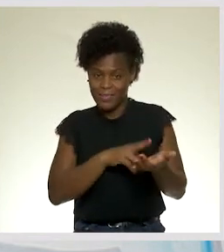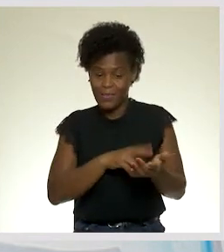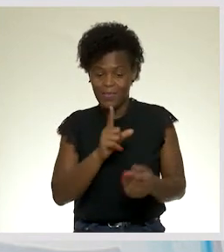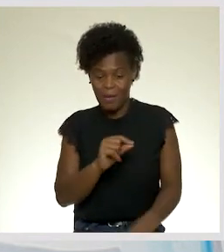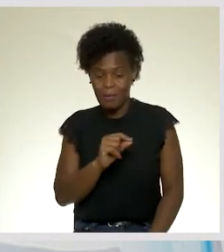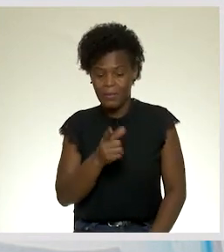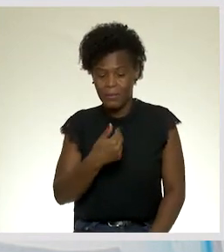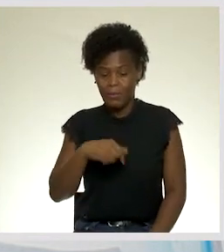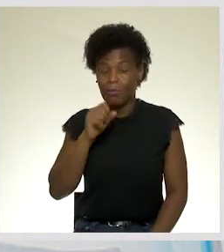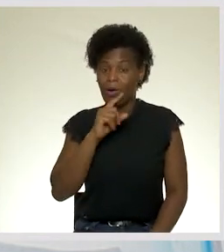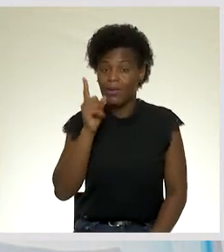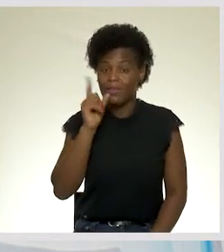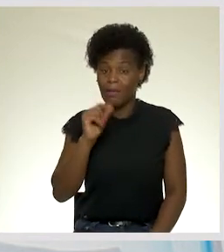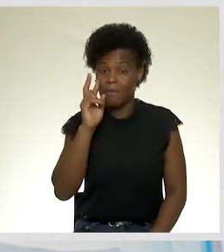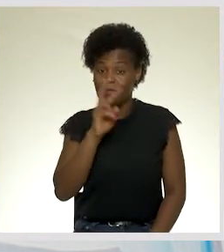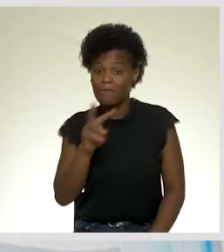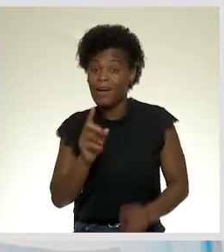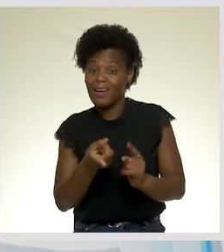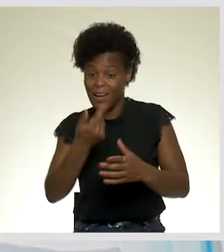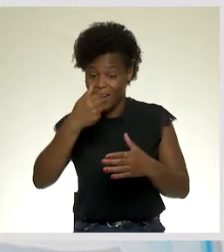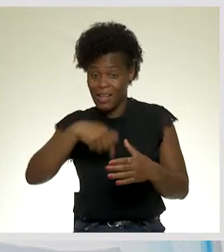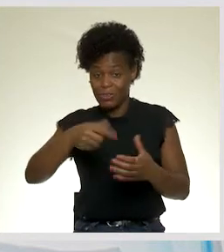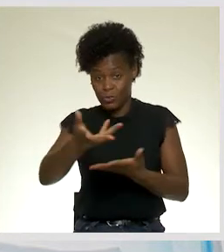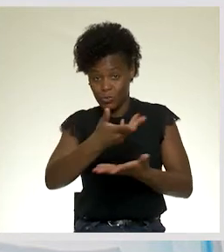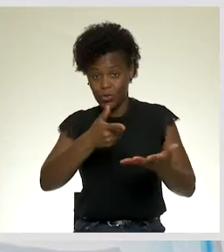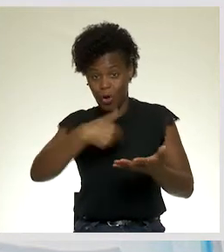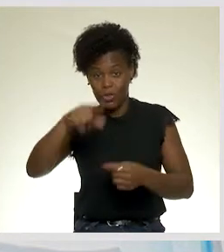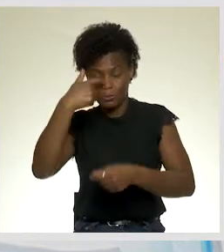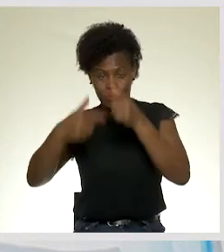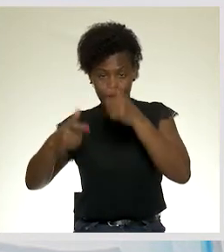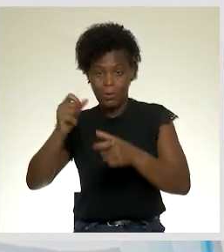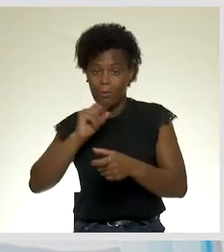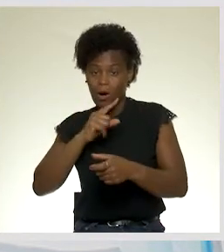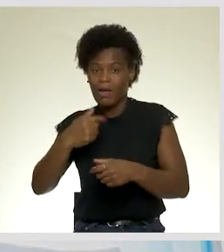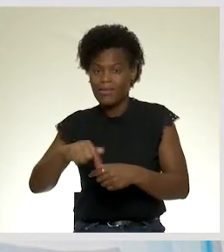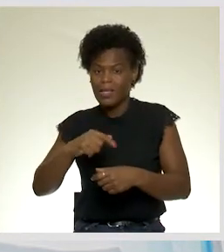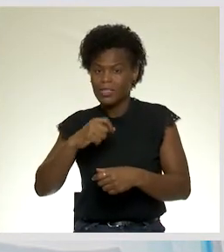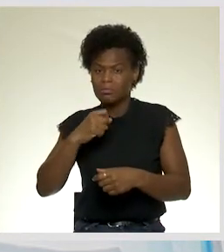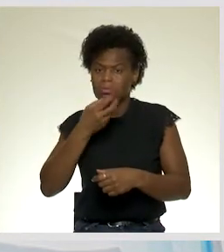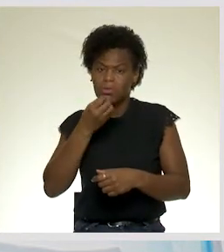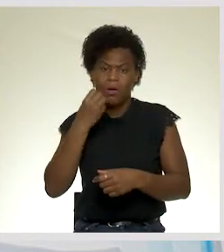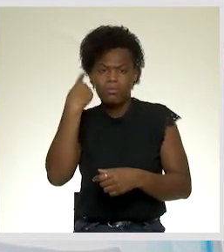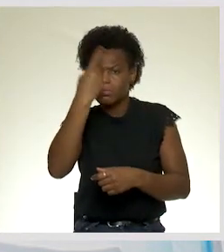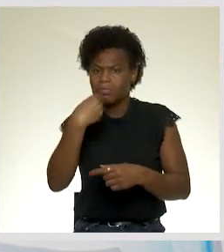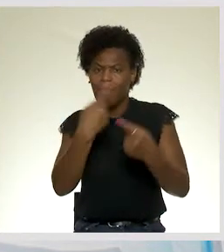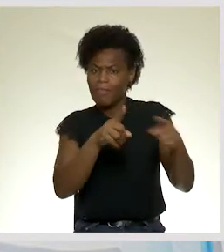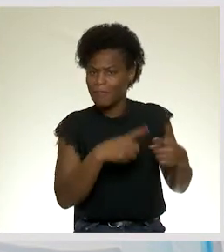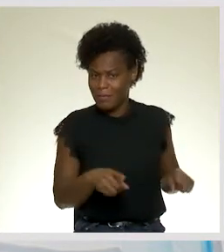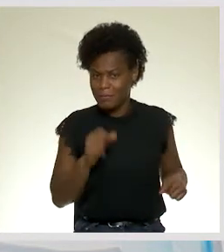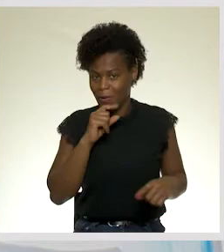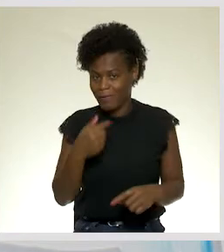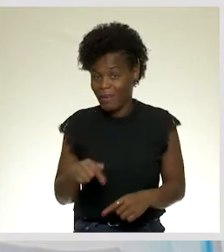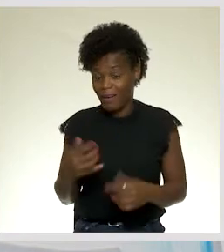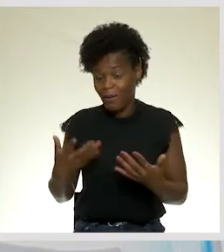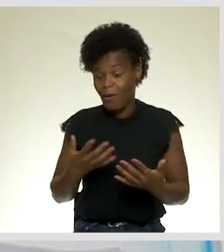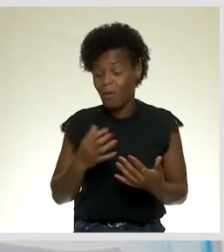também que podemos reparar que entre nós, podemos manifestar características diferentes. Agora, ao